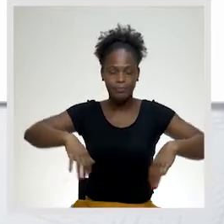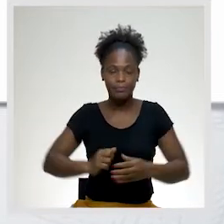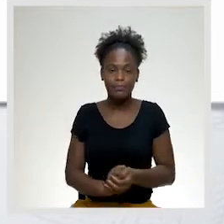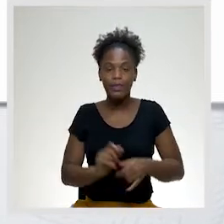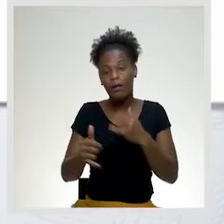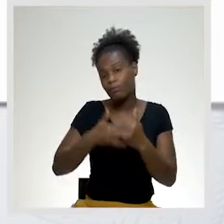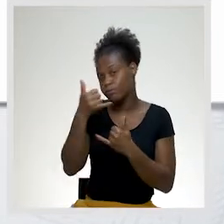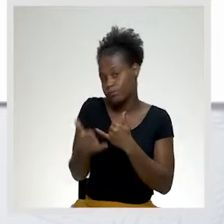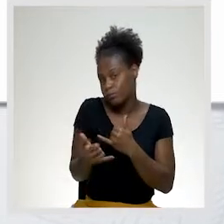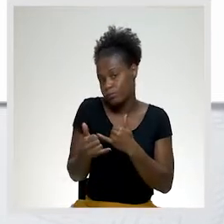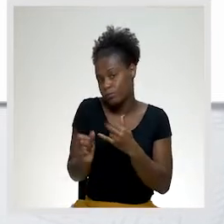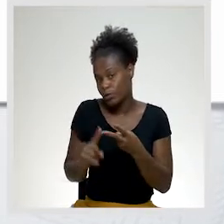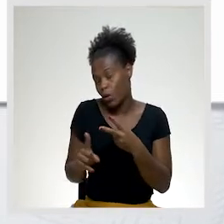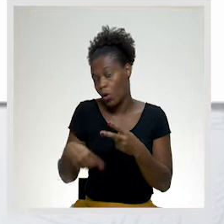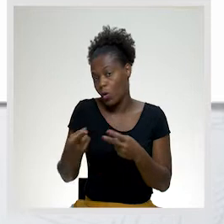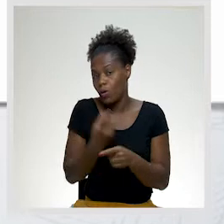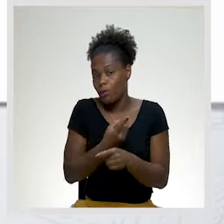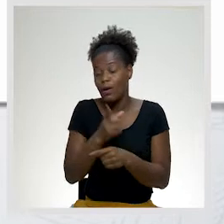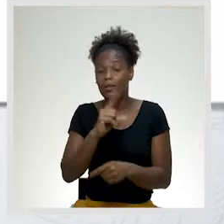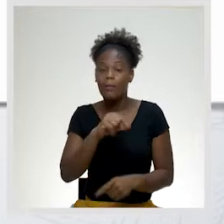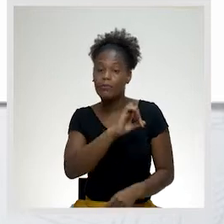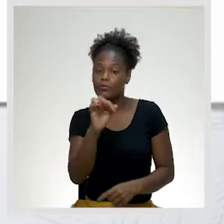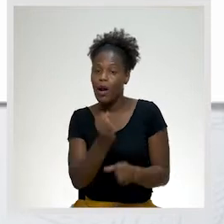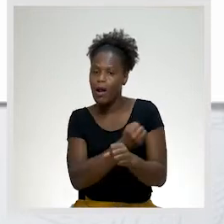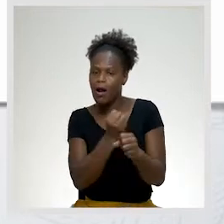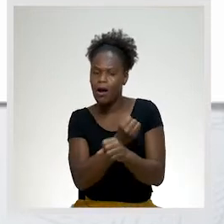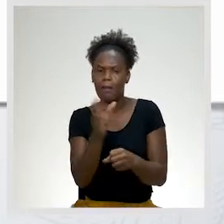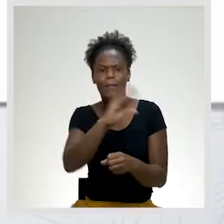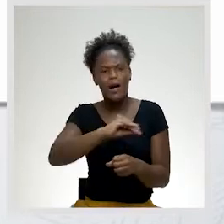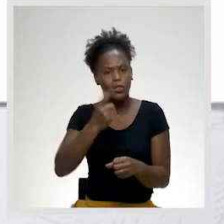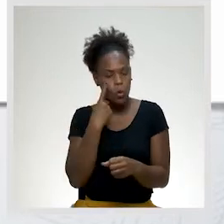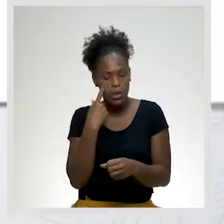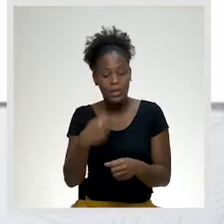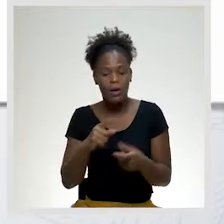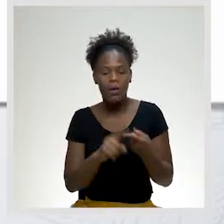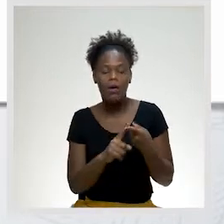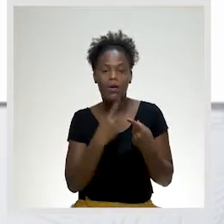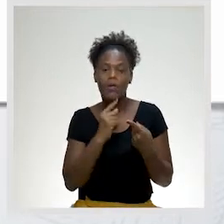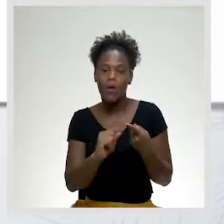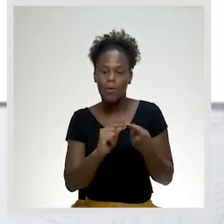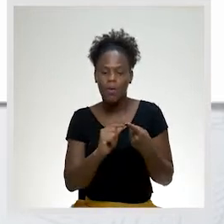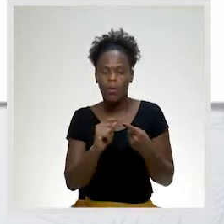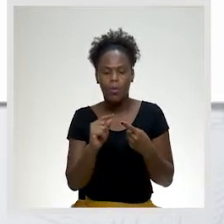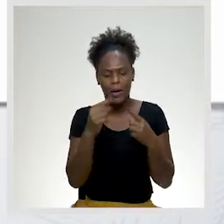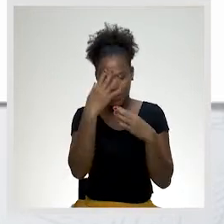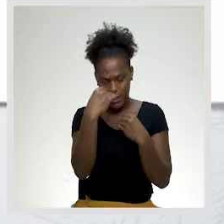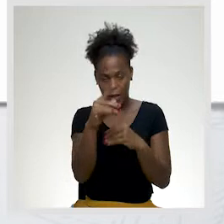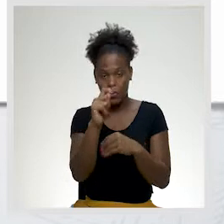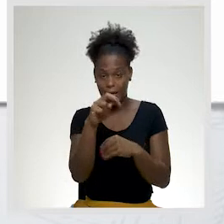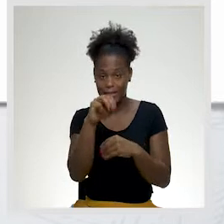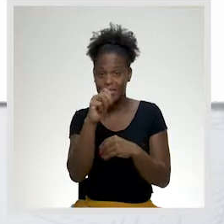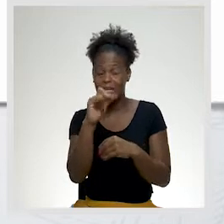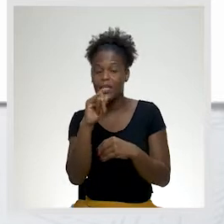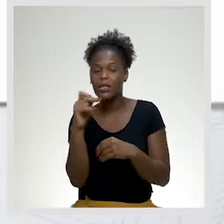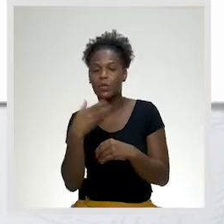Além disso, as suas obras mais conhecidas são O Ensaiador,